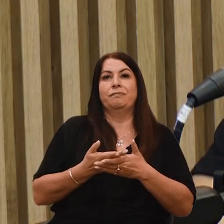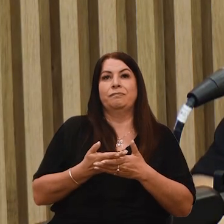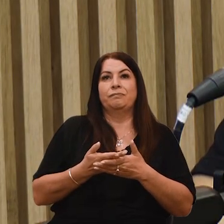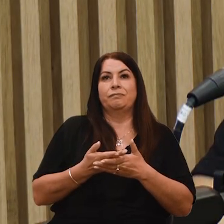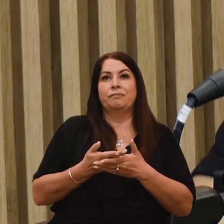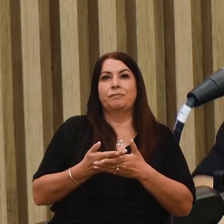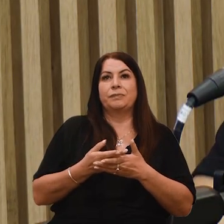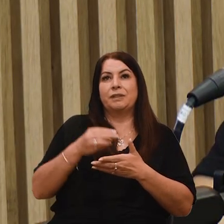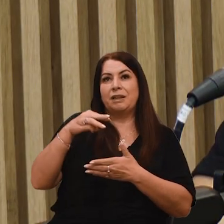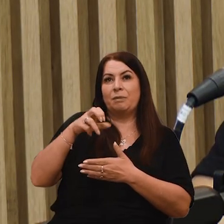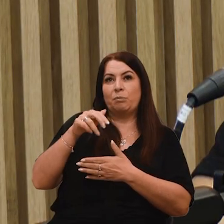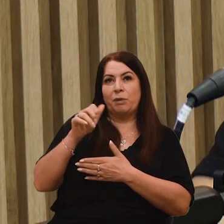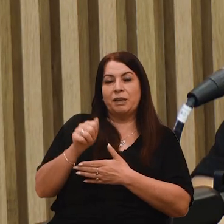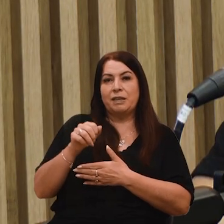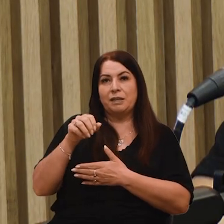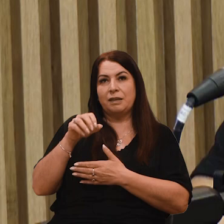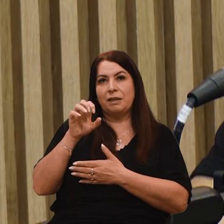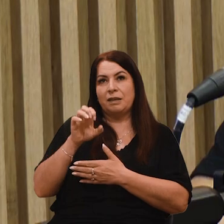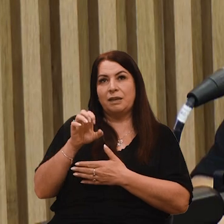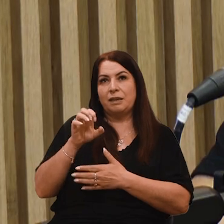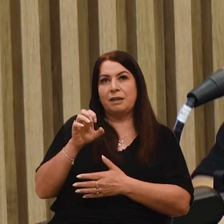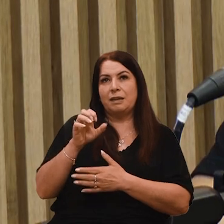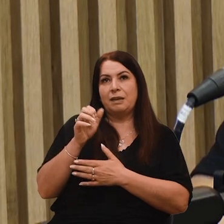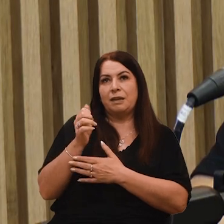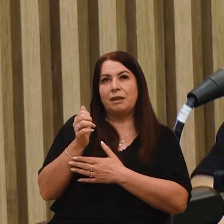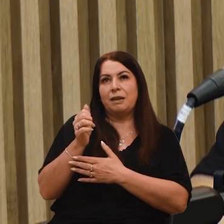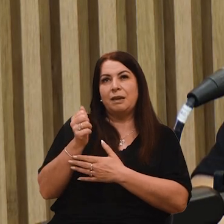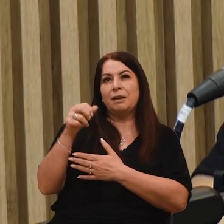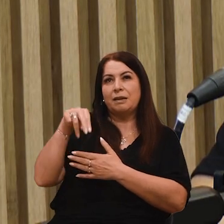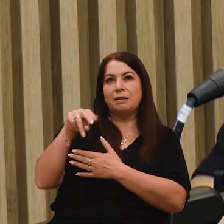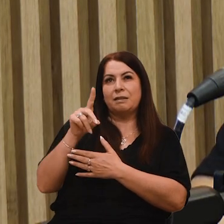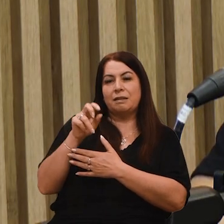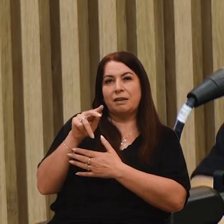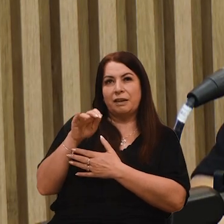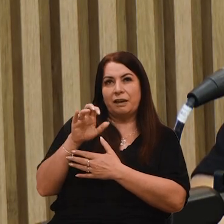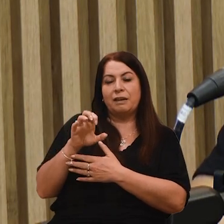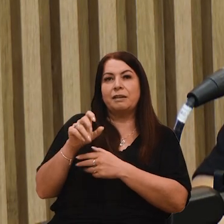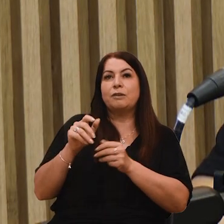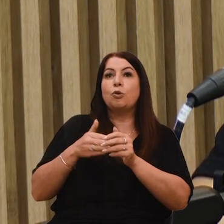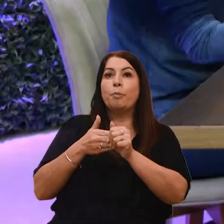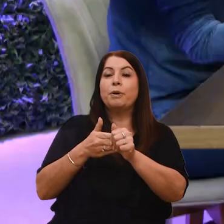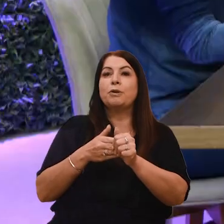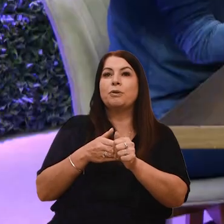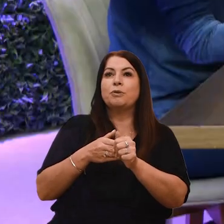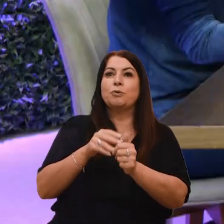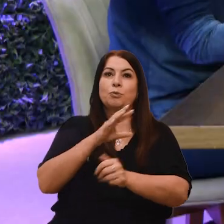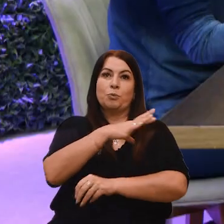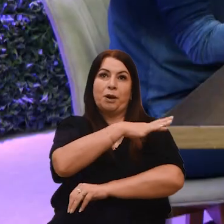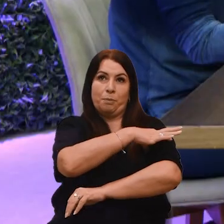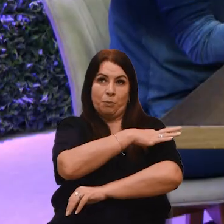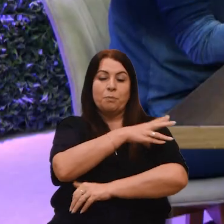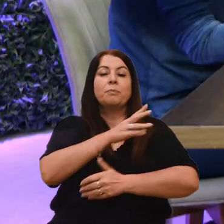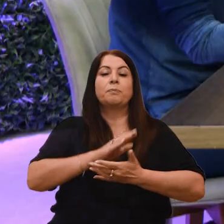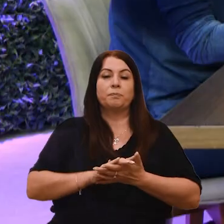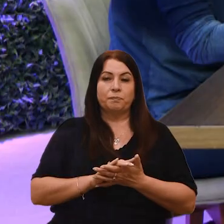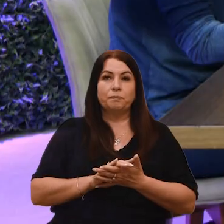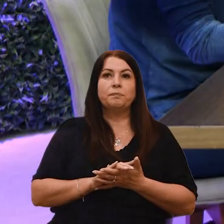E a Maria Eduarda e a Andriele... Ficaram com qual vereador? A gente acompanhou o Ramon. Uhum. E